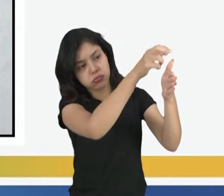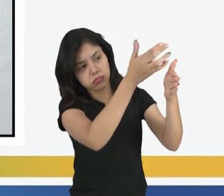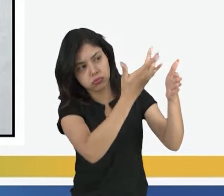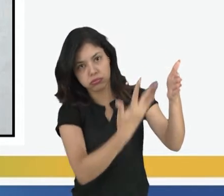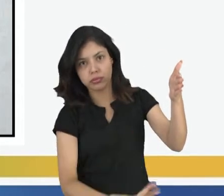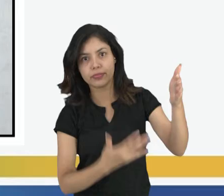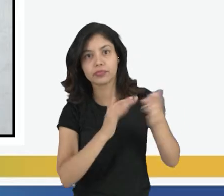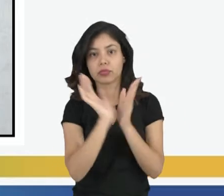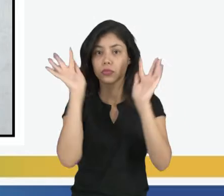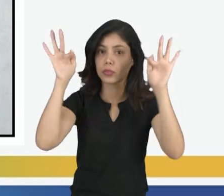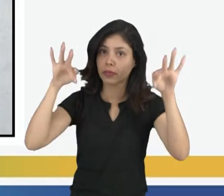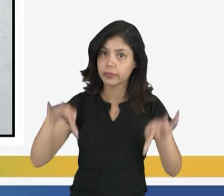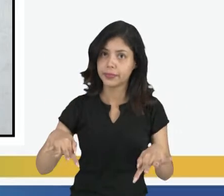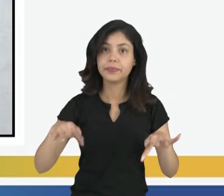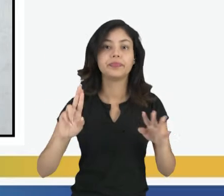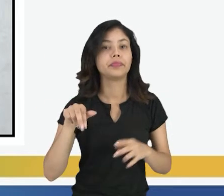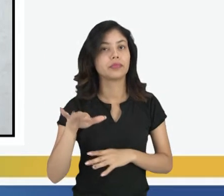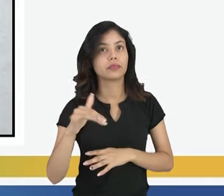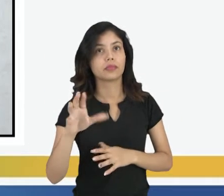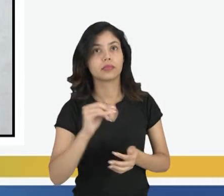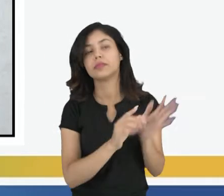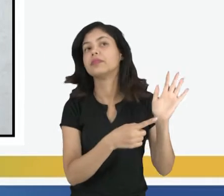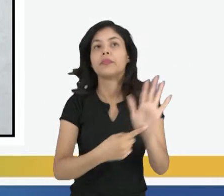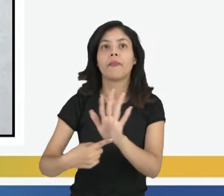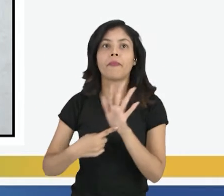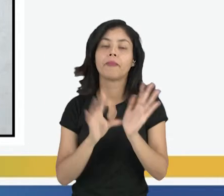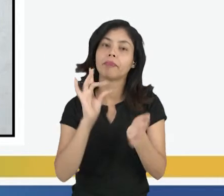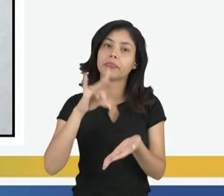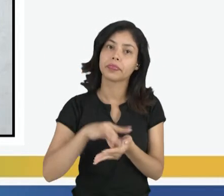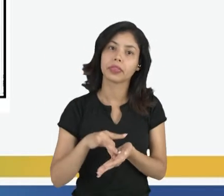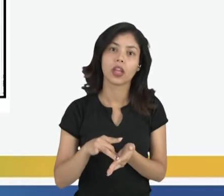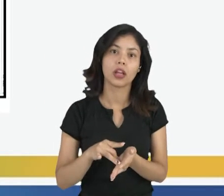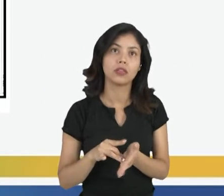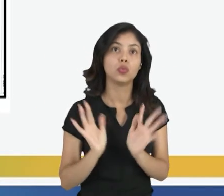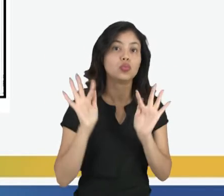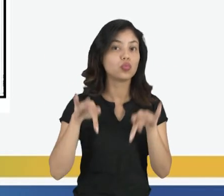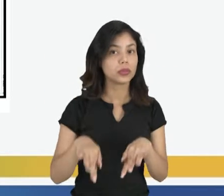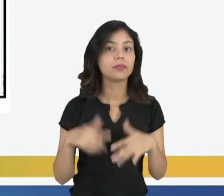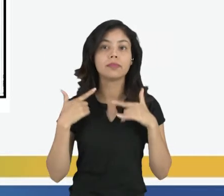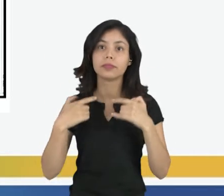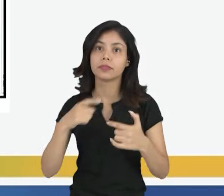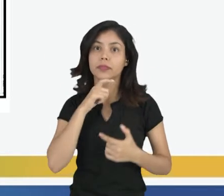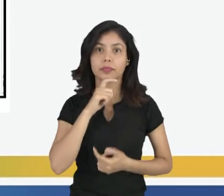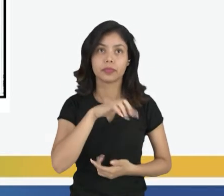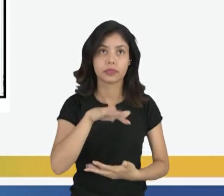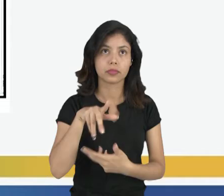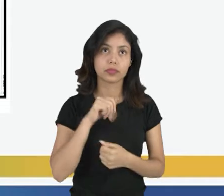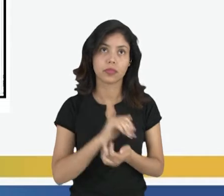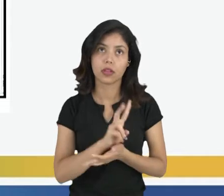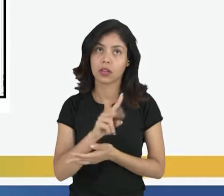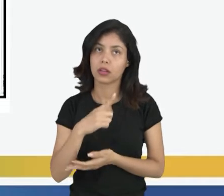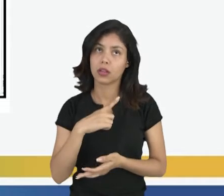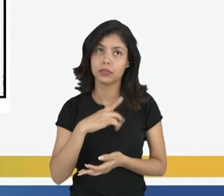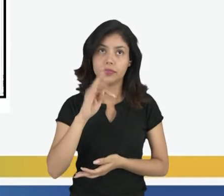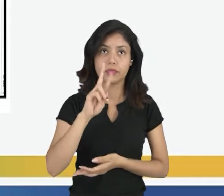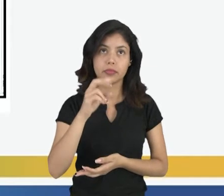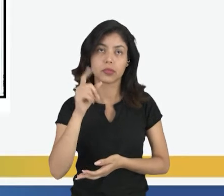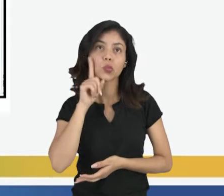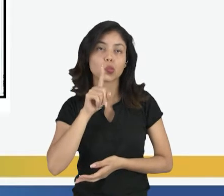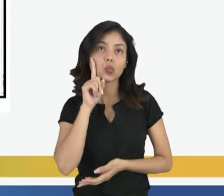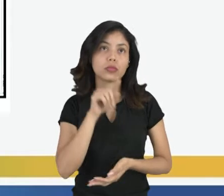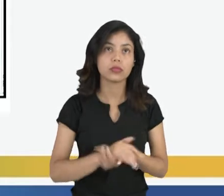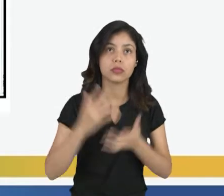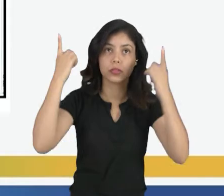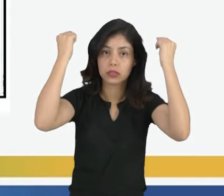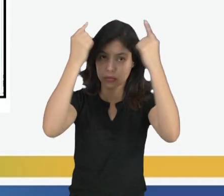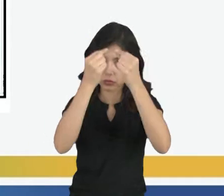como o fim da União Soviética vão representar, de fato, o fim da Guerra Fria. A gente vai ter a intervenção dos Estados